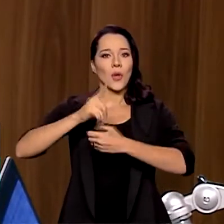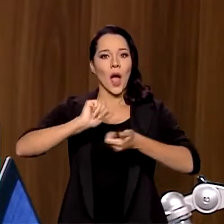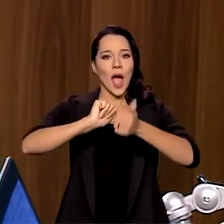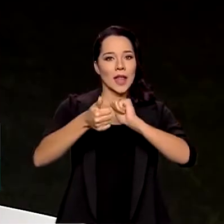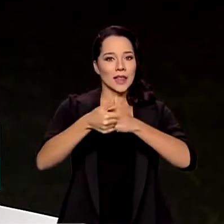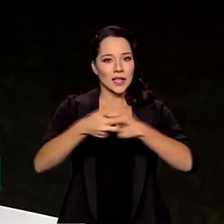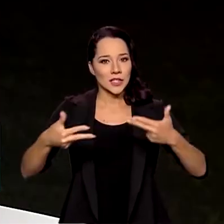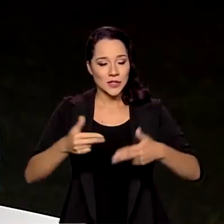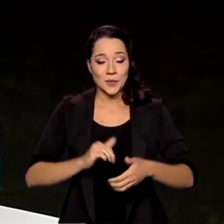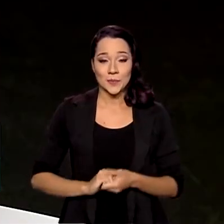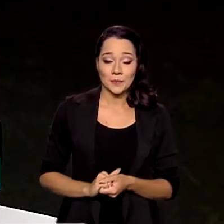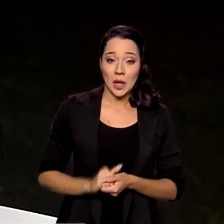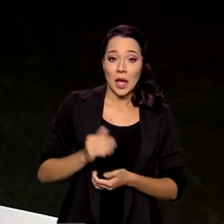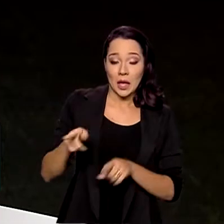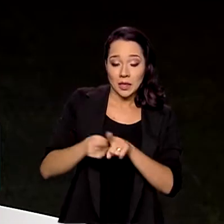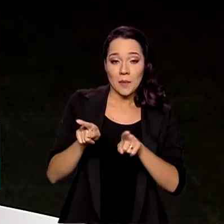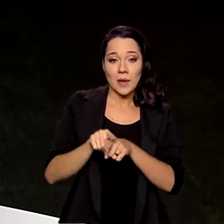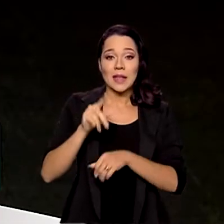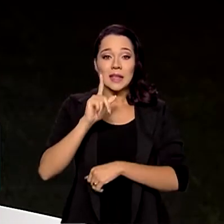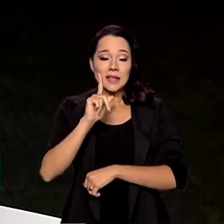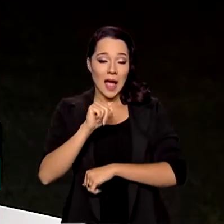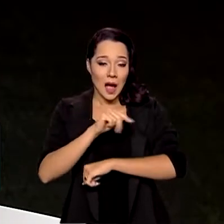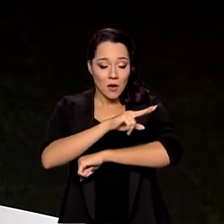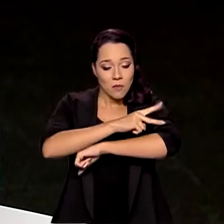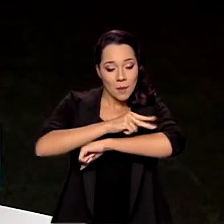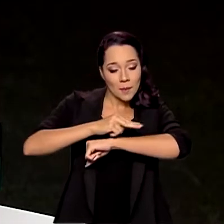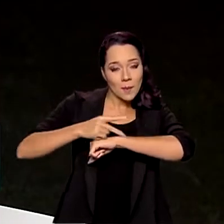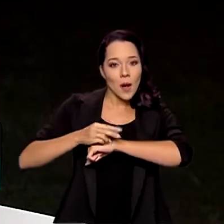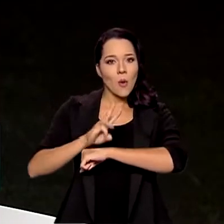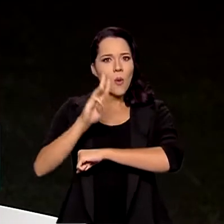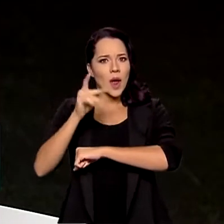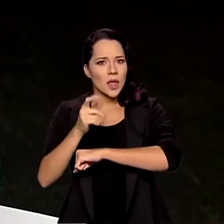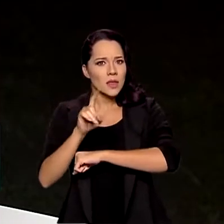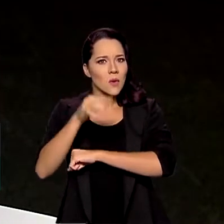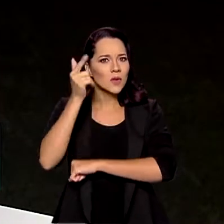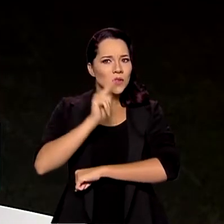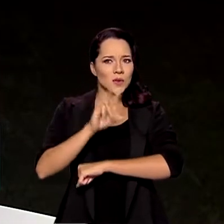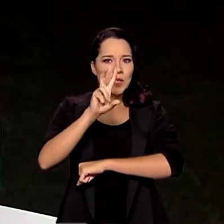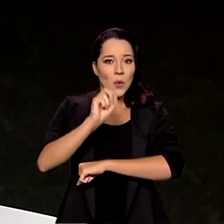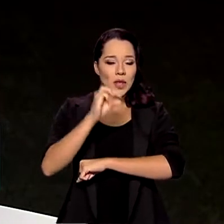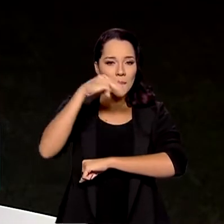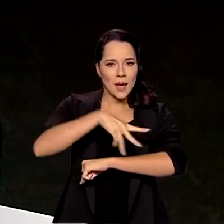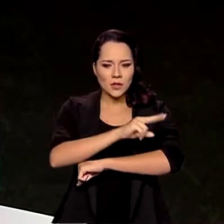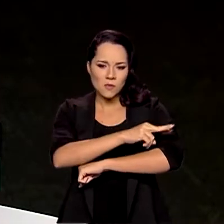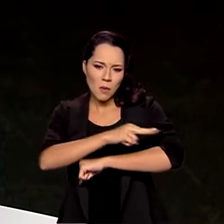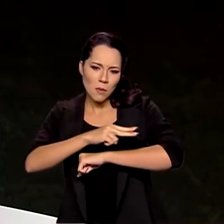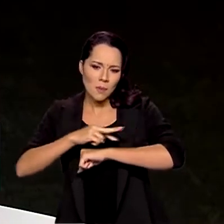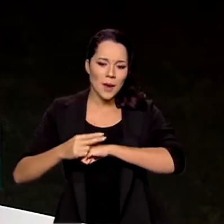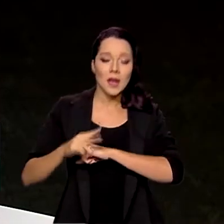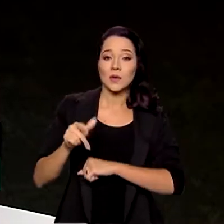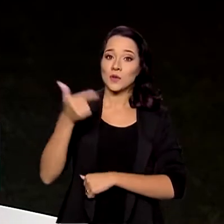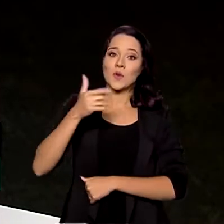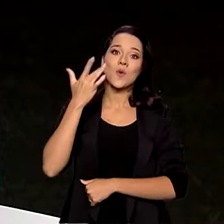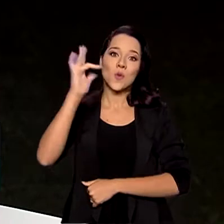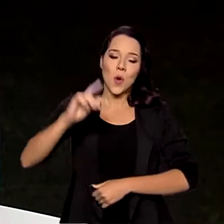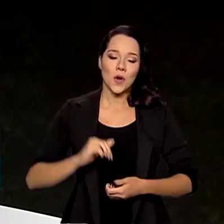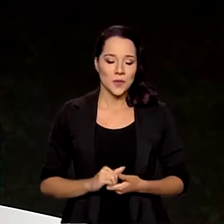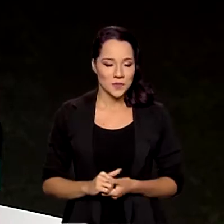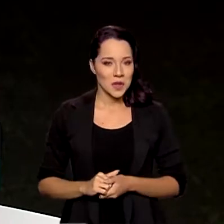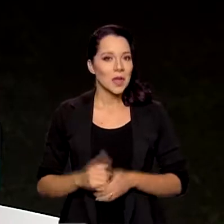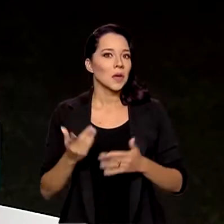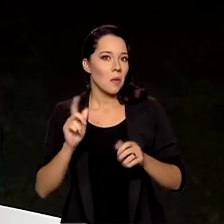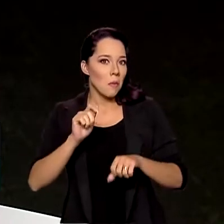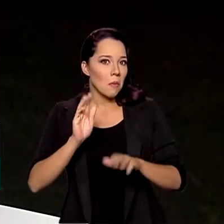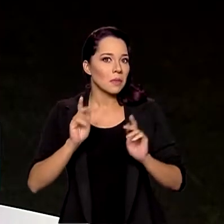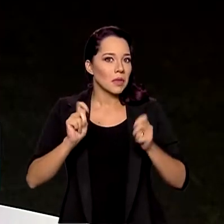atletismo. E agora há pouco, Priscila, dentro d'água, o Wendel Bellarmino brilhou nos 50 metros livre e levou o segundo ouro do Brasil na natação. E com mais chances